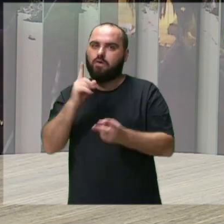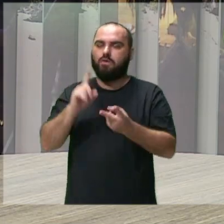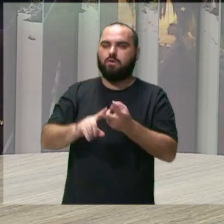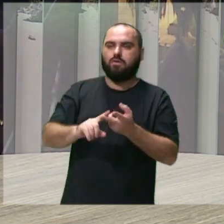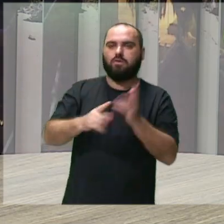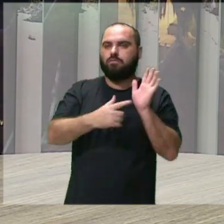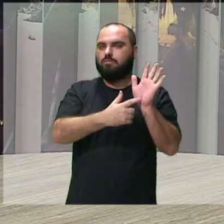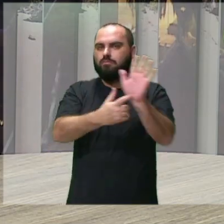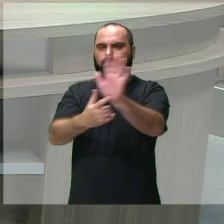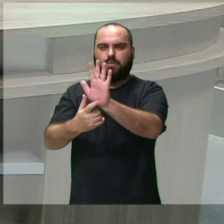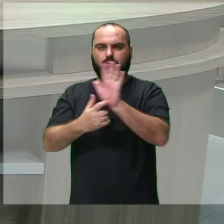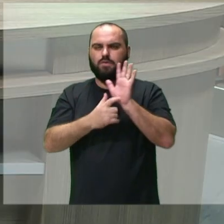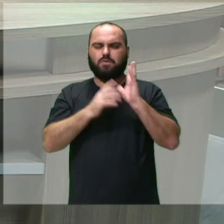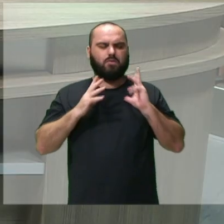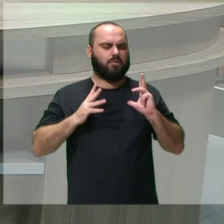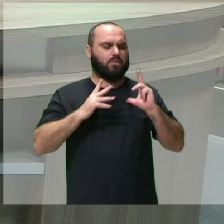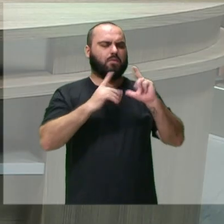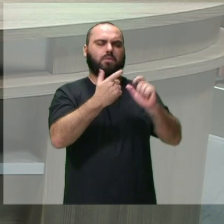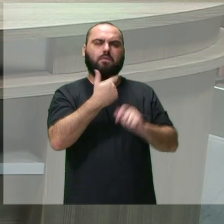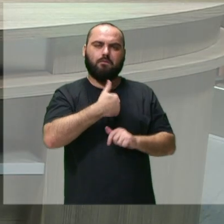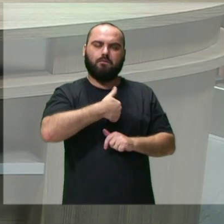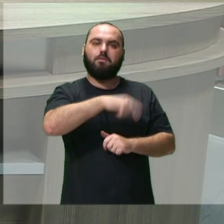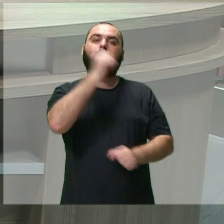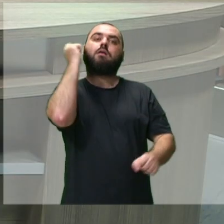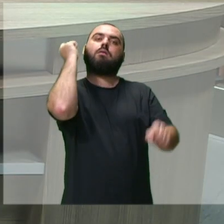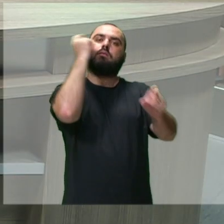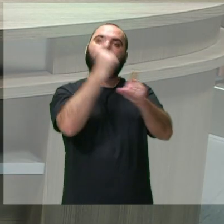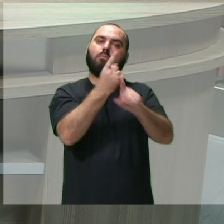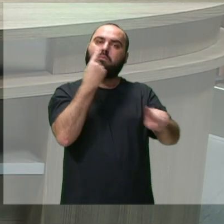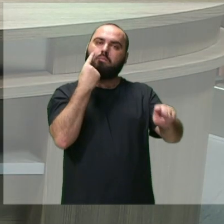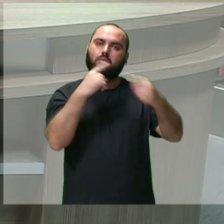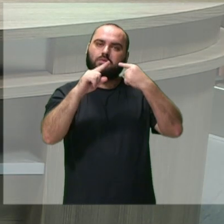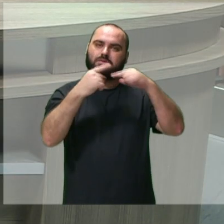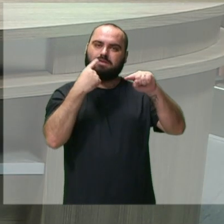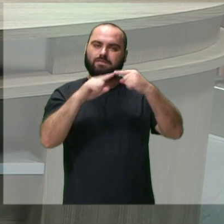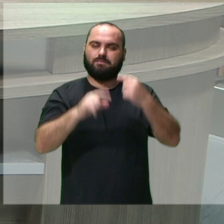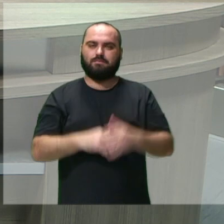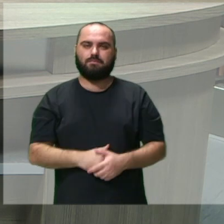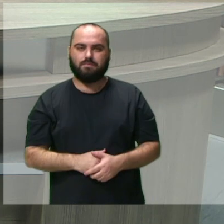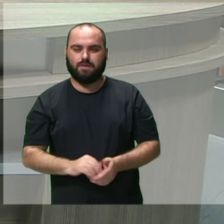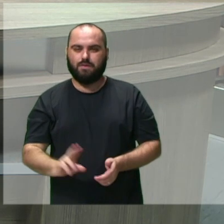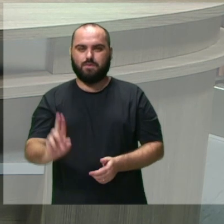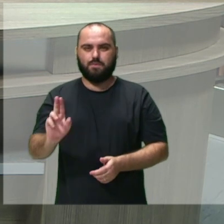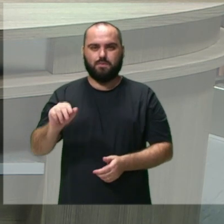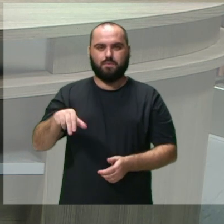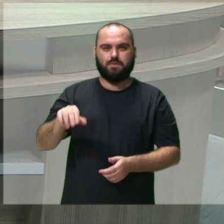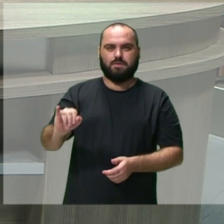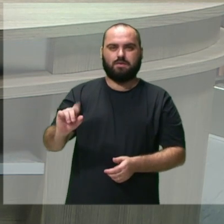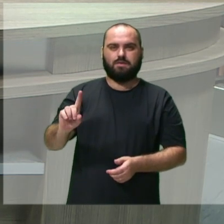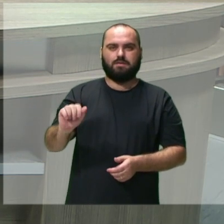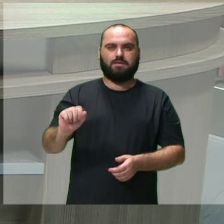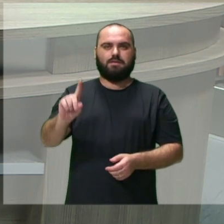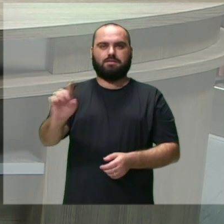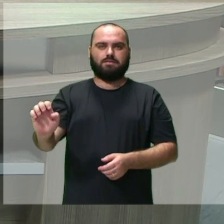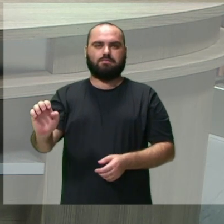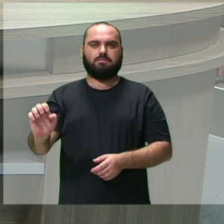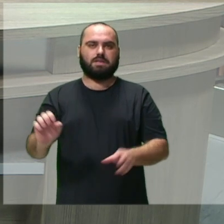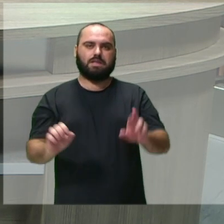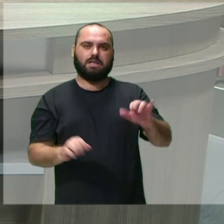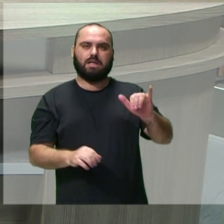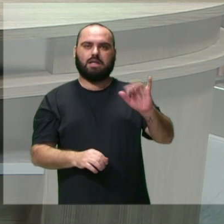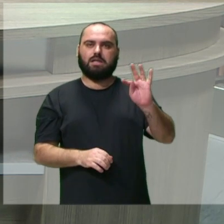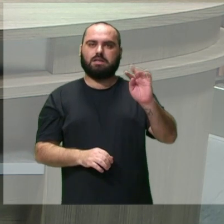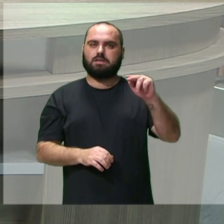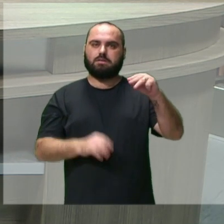dos elementos, que também vai encontrar na música. A unidade, o ritmo,